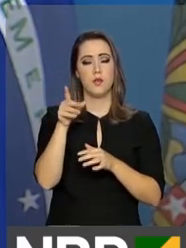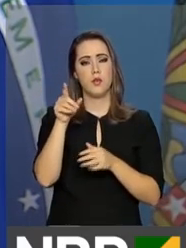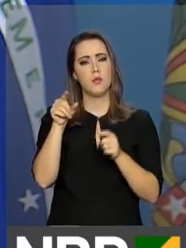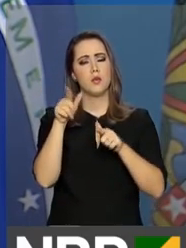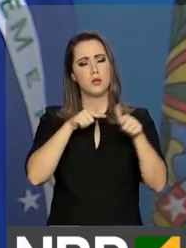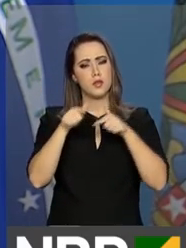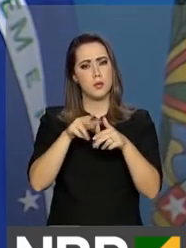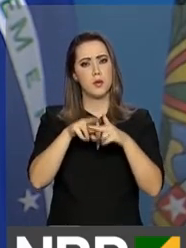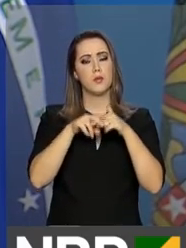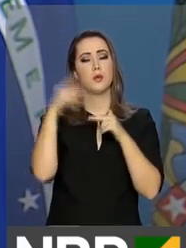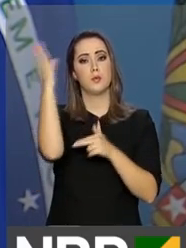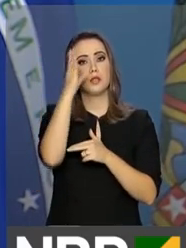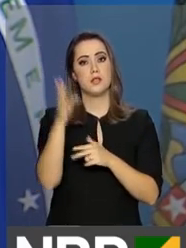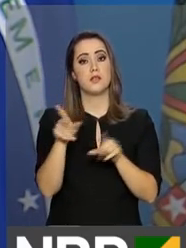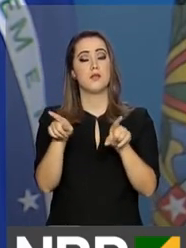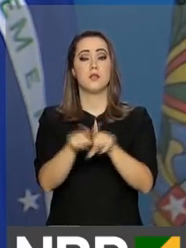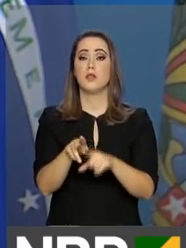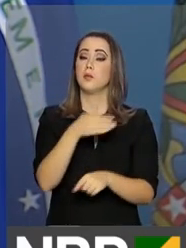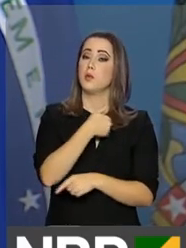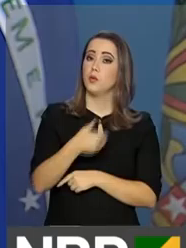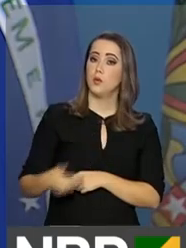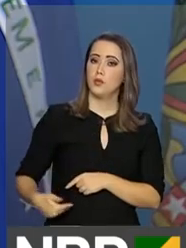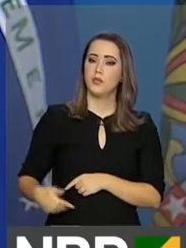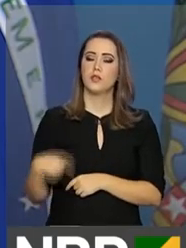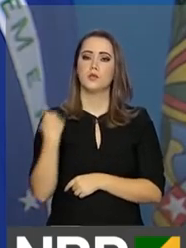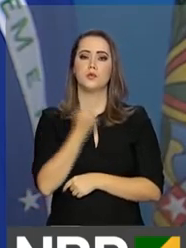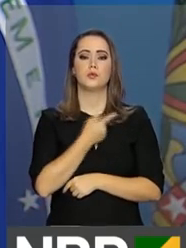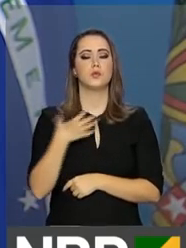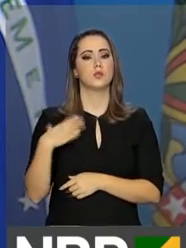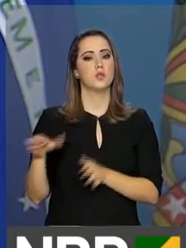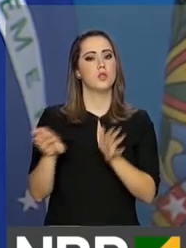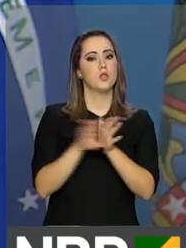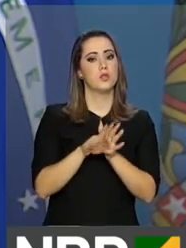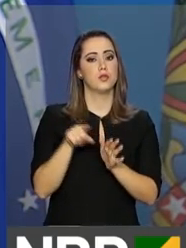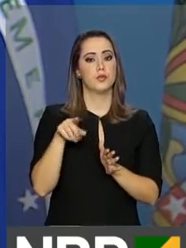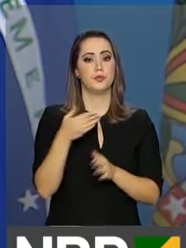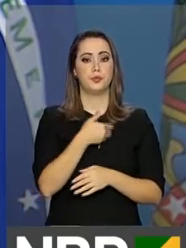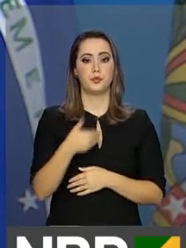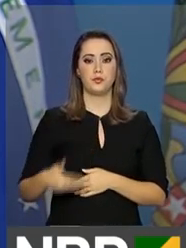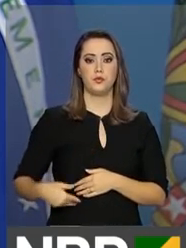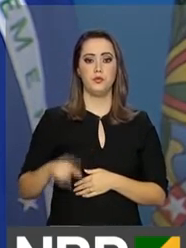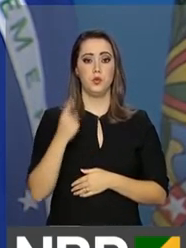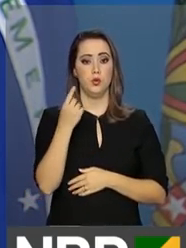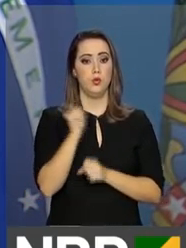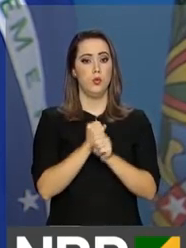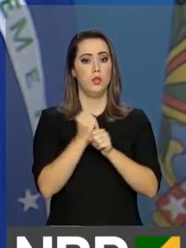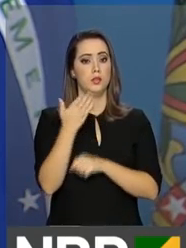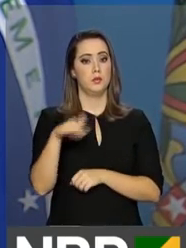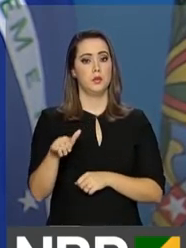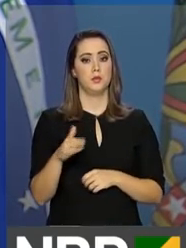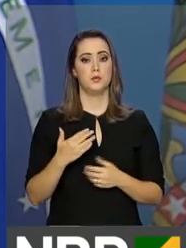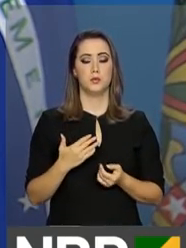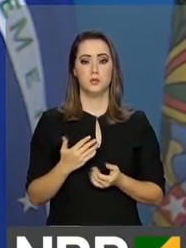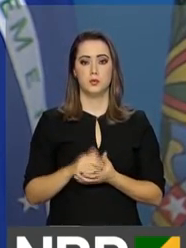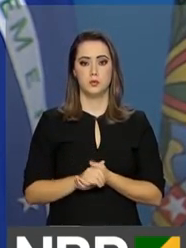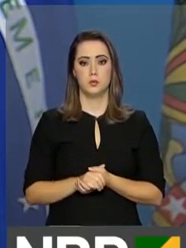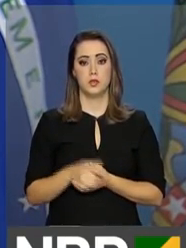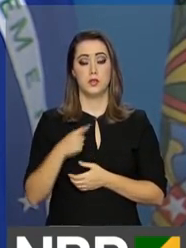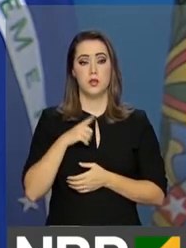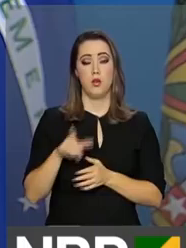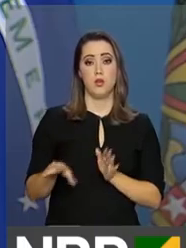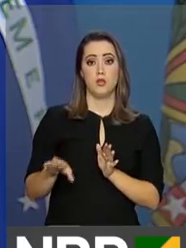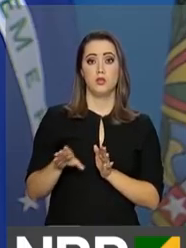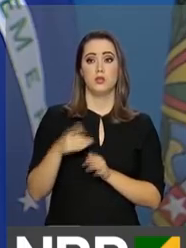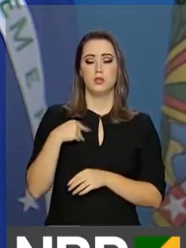pelo governo, mas especialmente porque nós, vocês sabem, nós chegamos ao governo agora há um ano e meio e tivemos